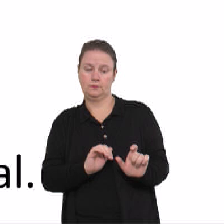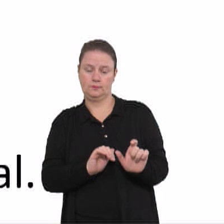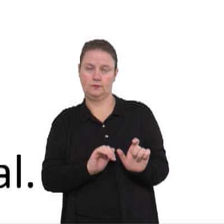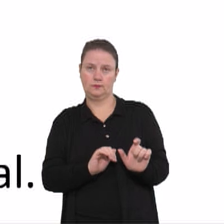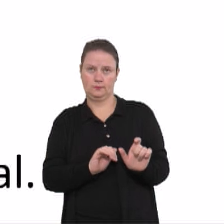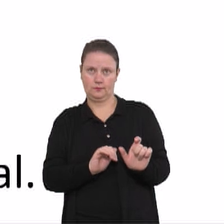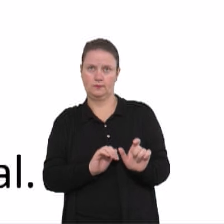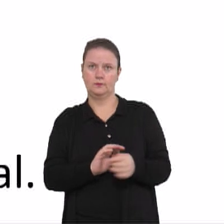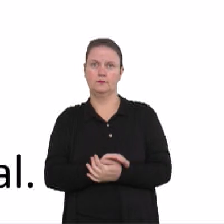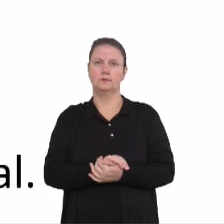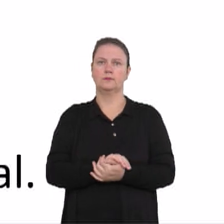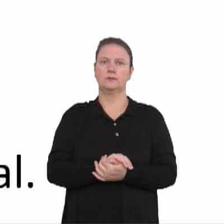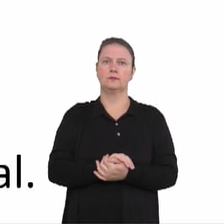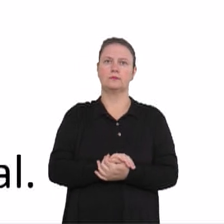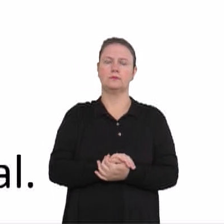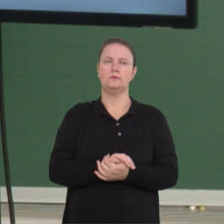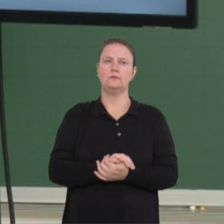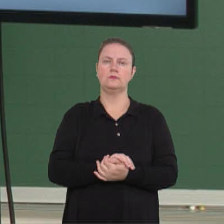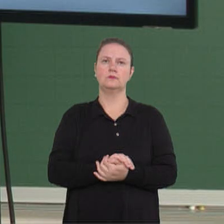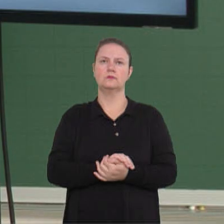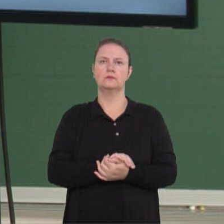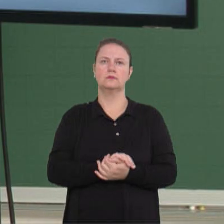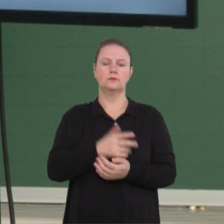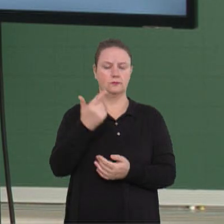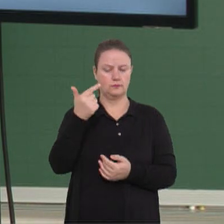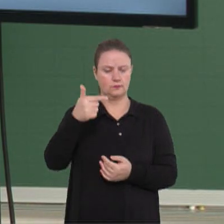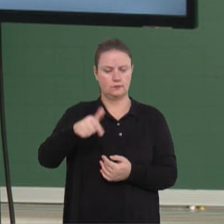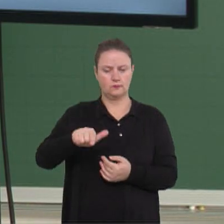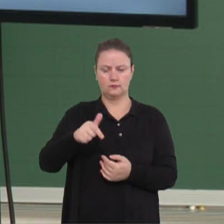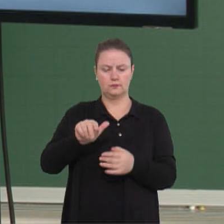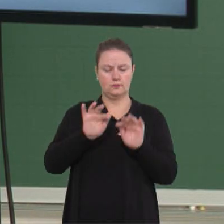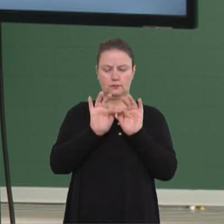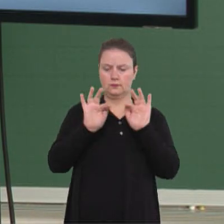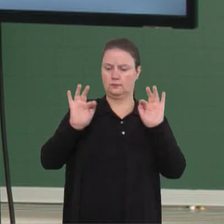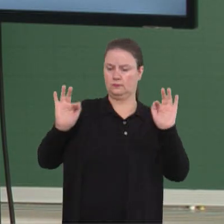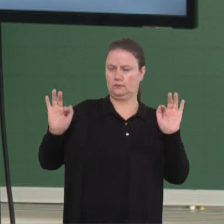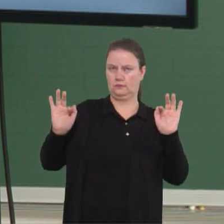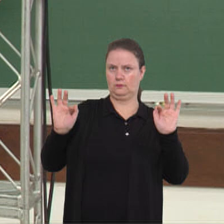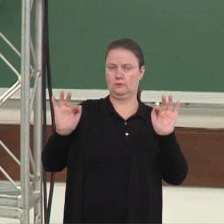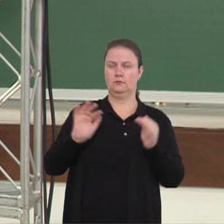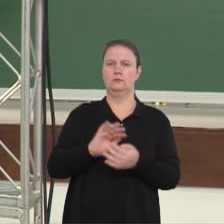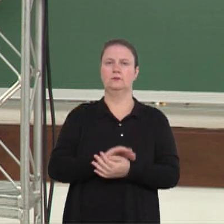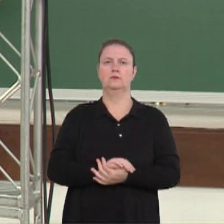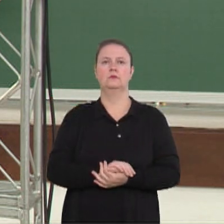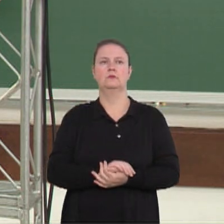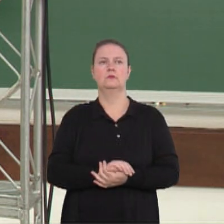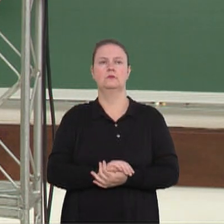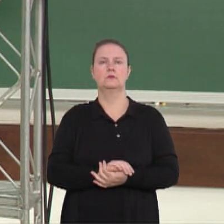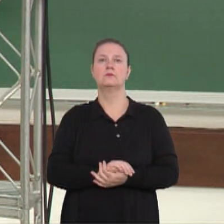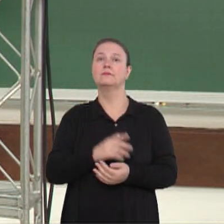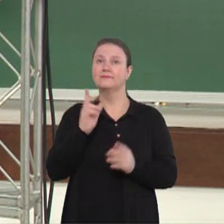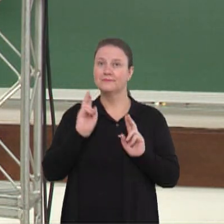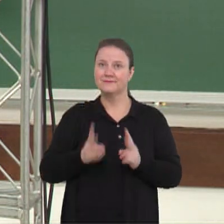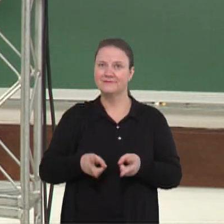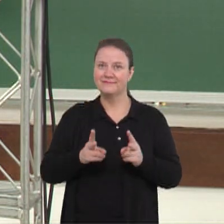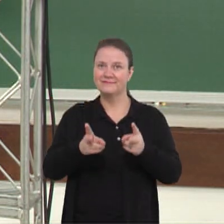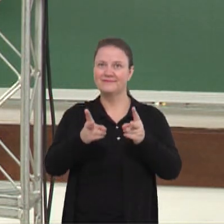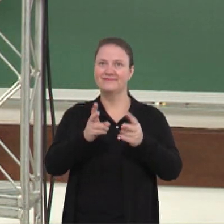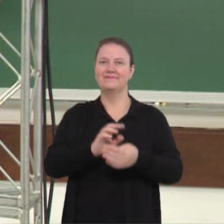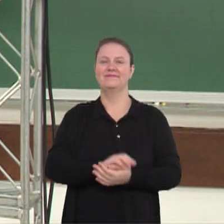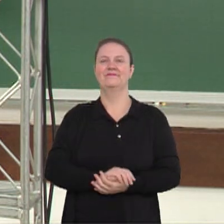nos no show de resposta cumprida você repete a tudo o resto da frase e vai como vamos